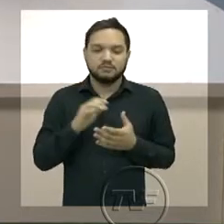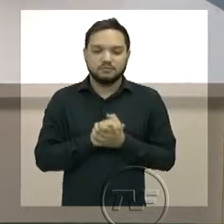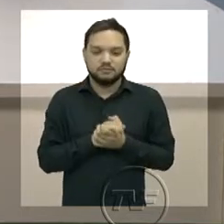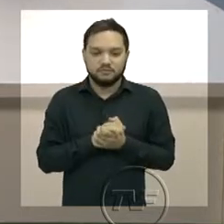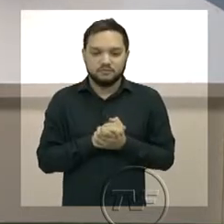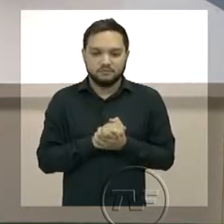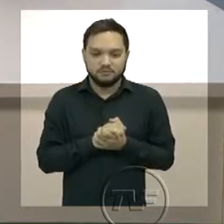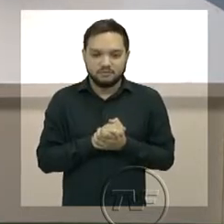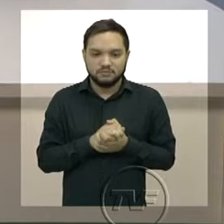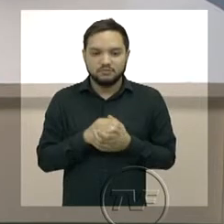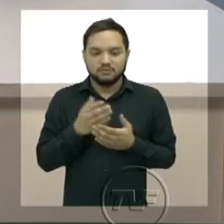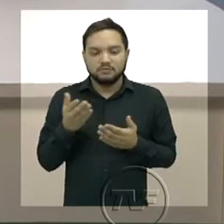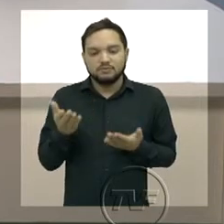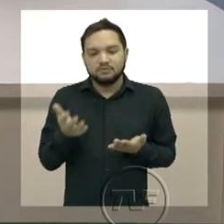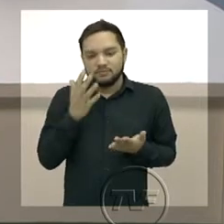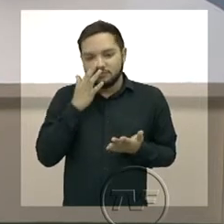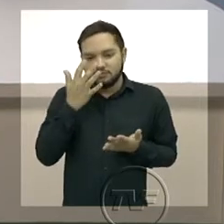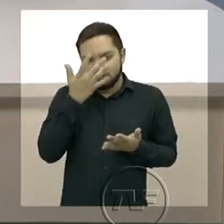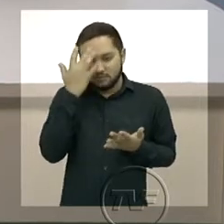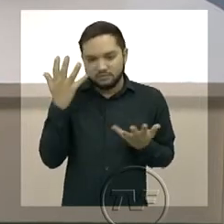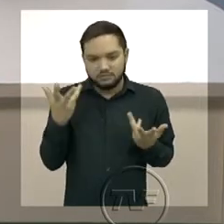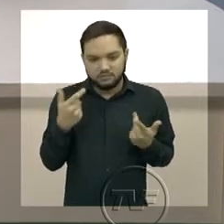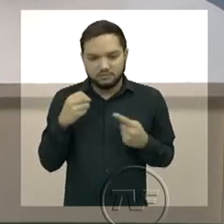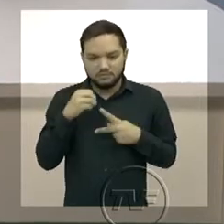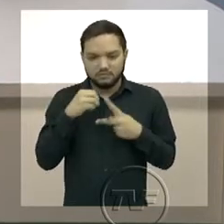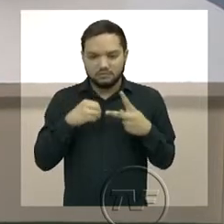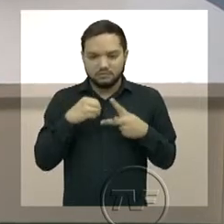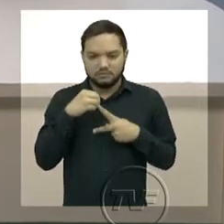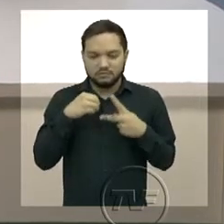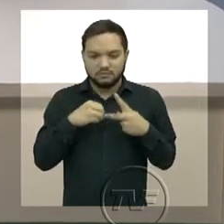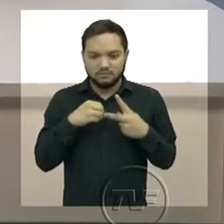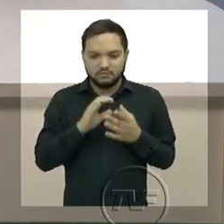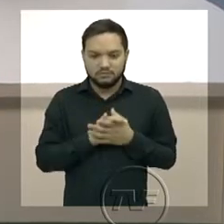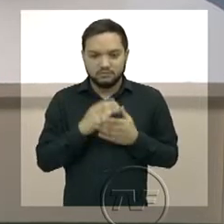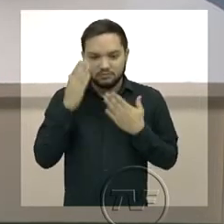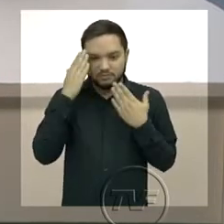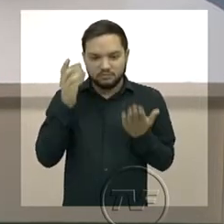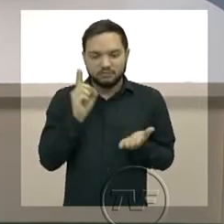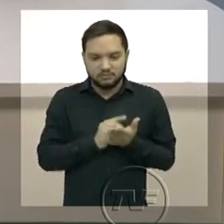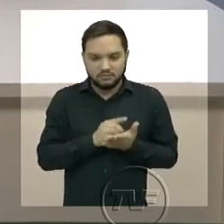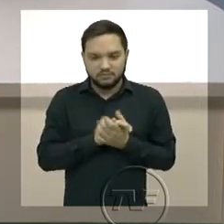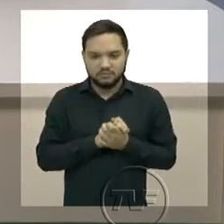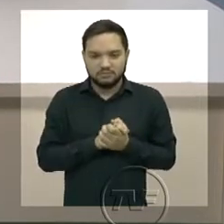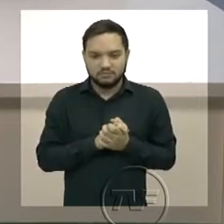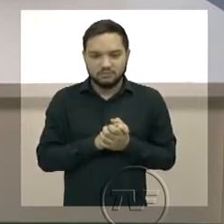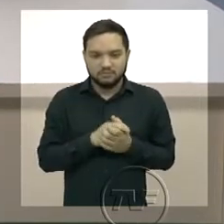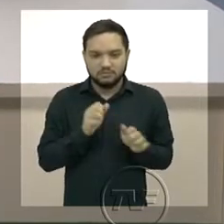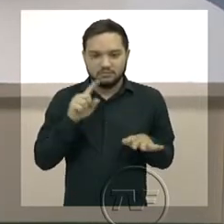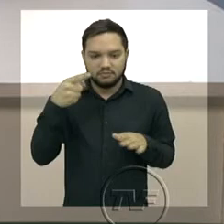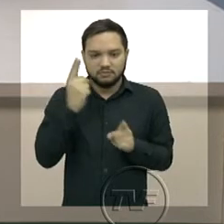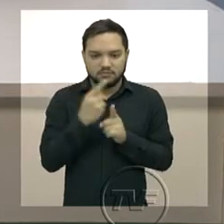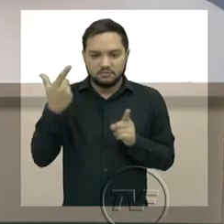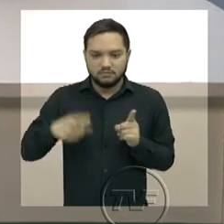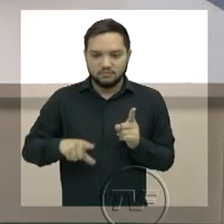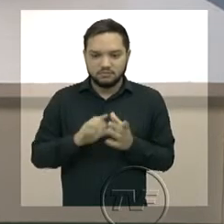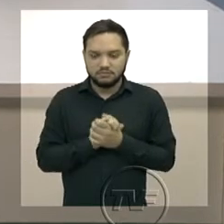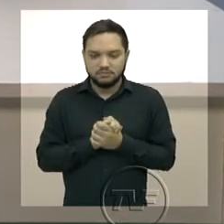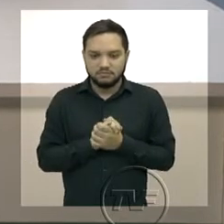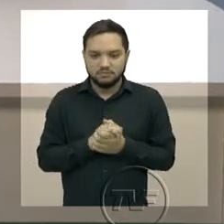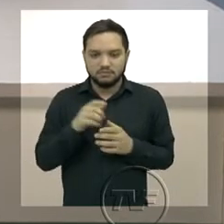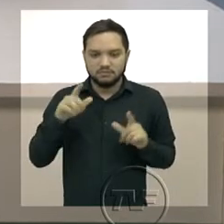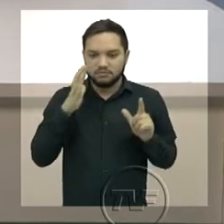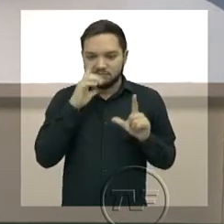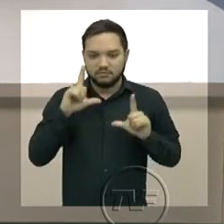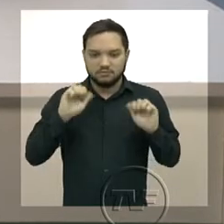pela honrosa e qualificada audiência ao programa Pela Ordem. Obrigado mesmo. Até o nosso próximo encontro. A você aí na